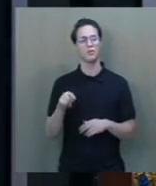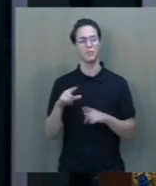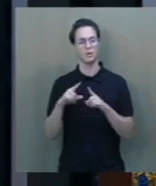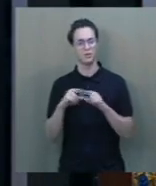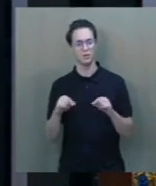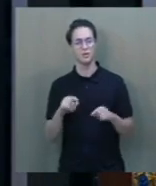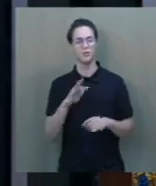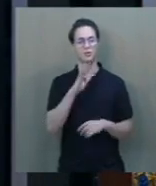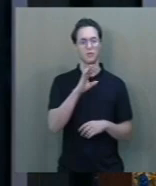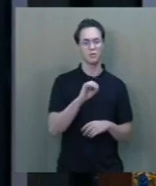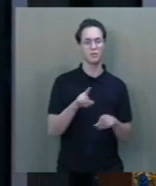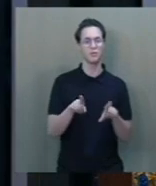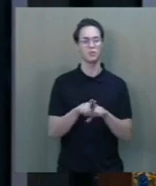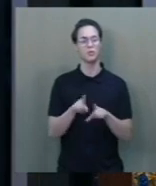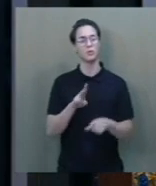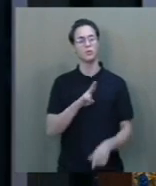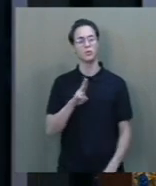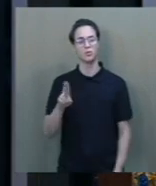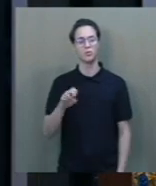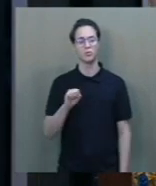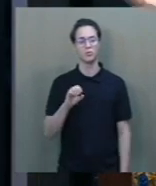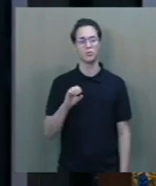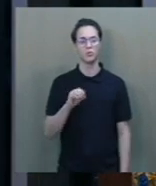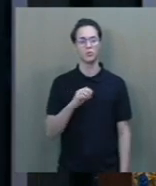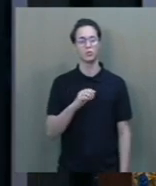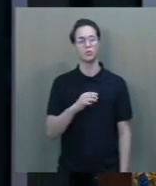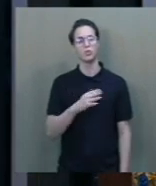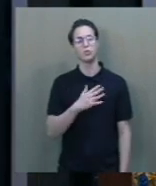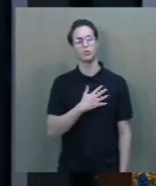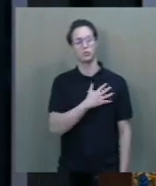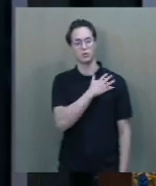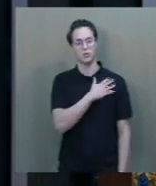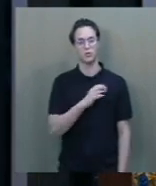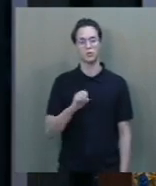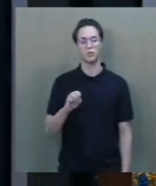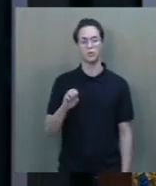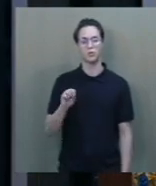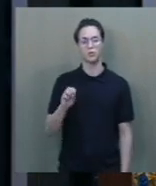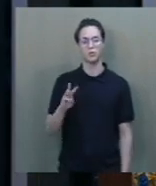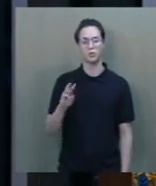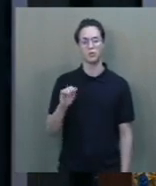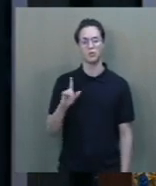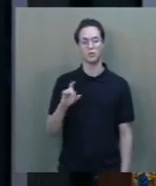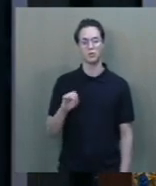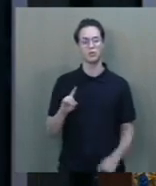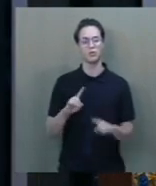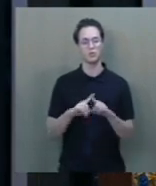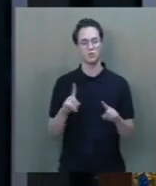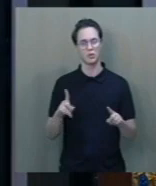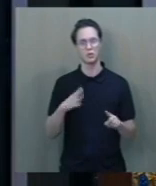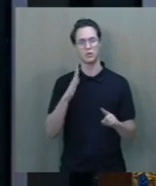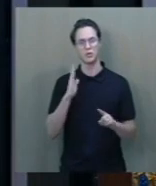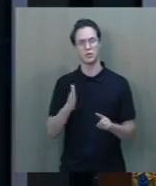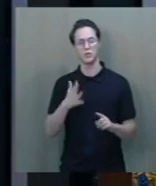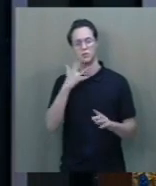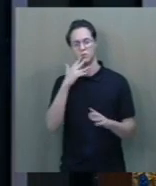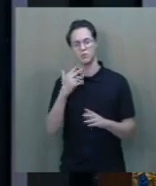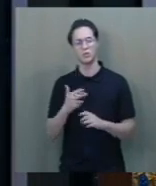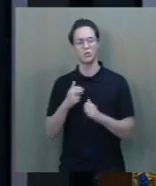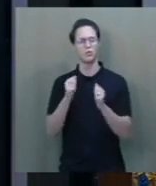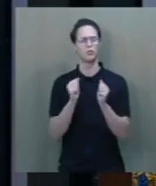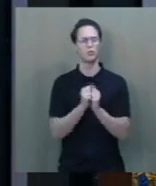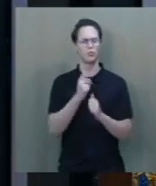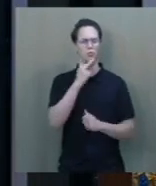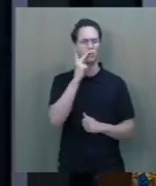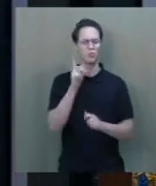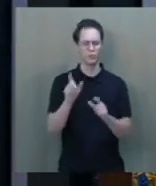do nosso soldado Oswaldo Júnior, que se encontra hoje com problemas de saúde, mas já superando, com a força dos colegas, com